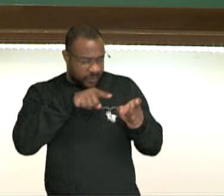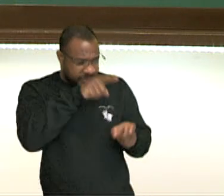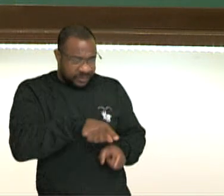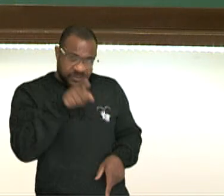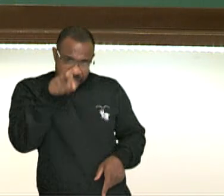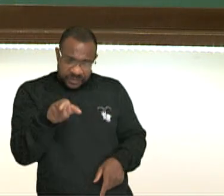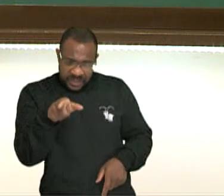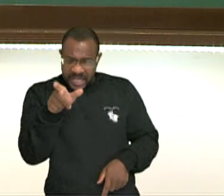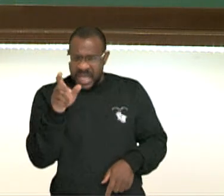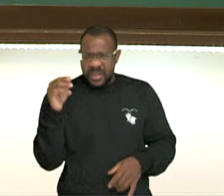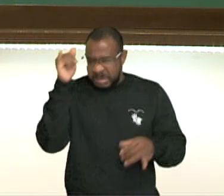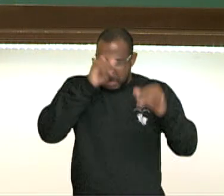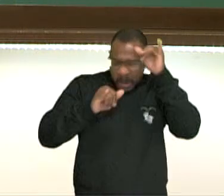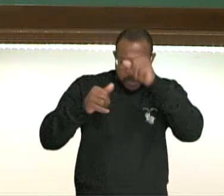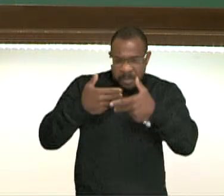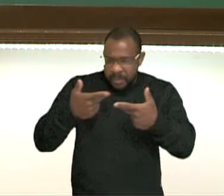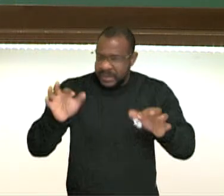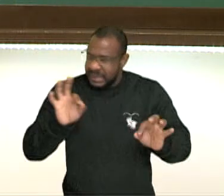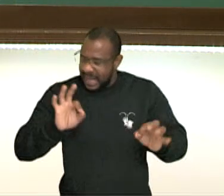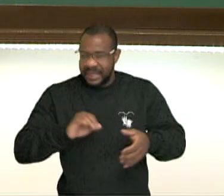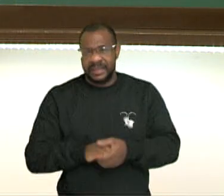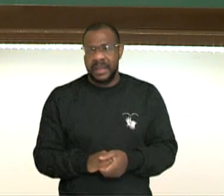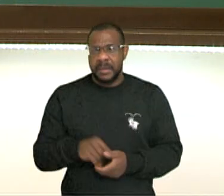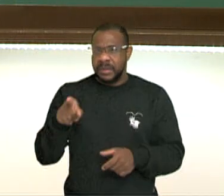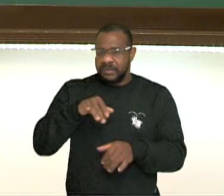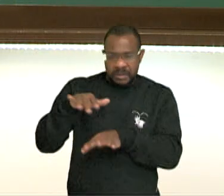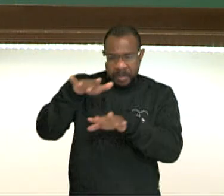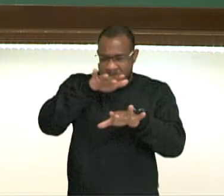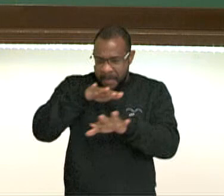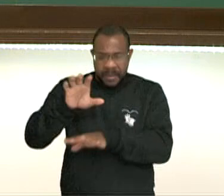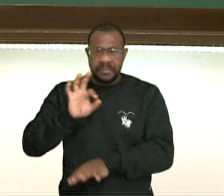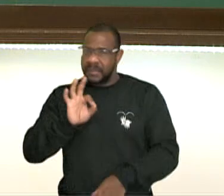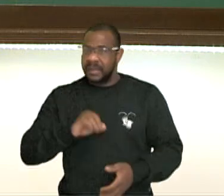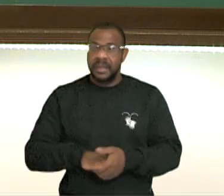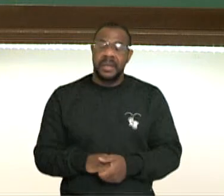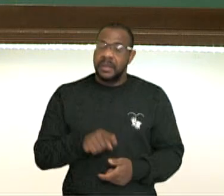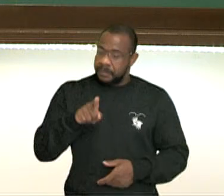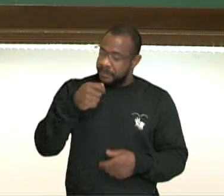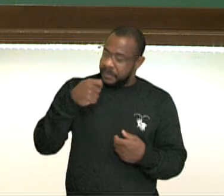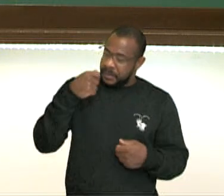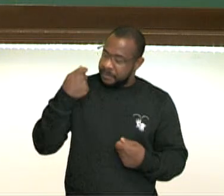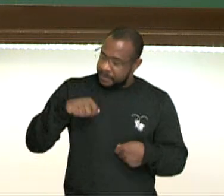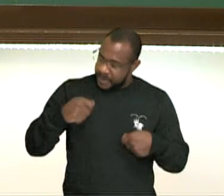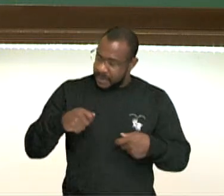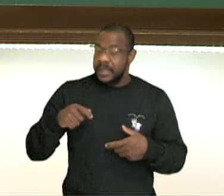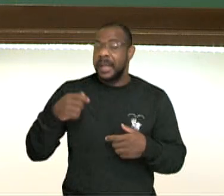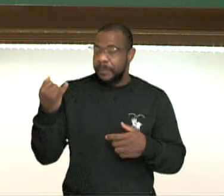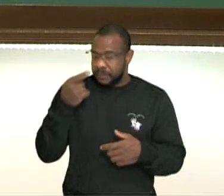seja ludibriado, para que você não seja manipulado. É importante que você saiba estratégias de